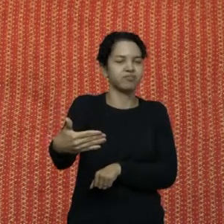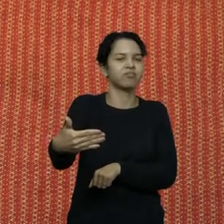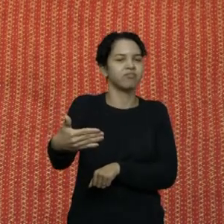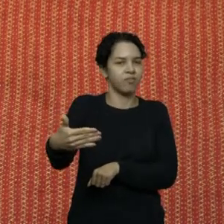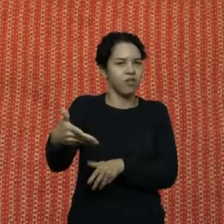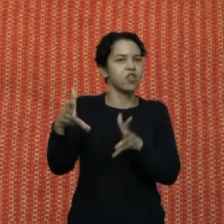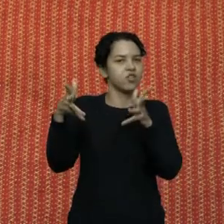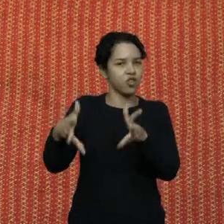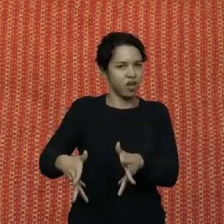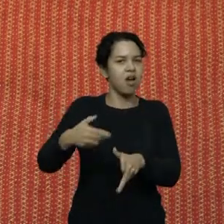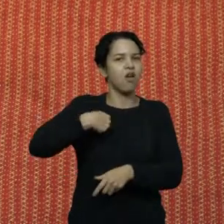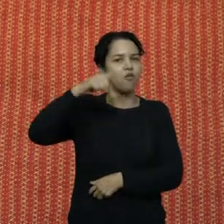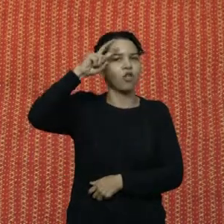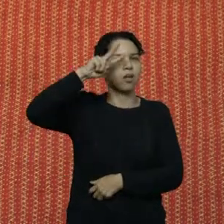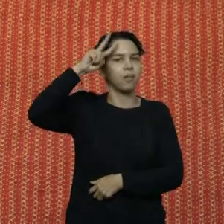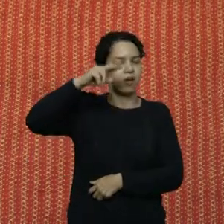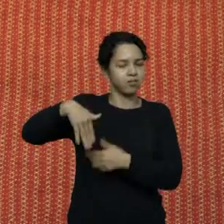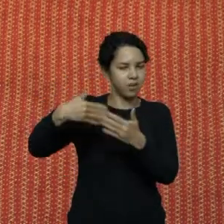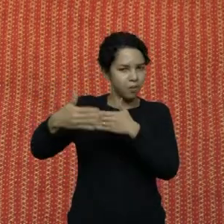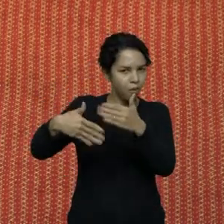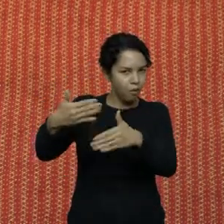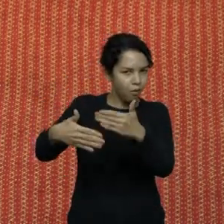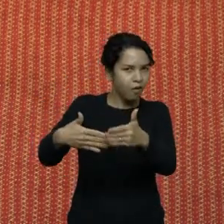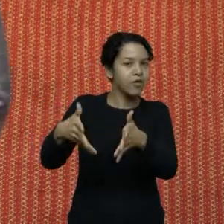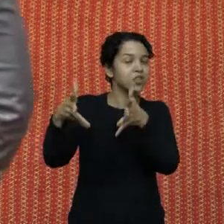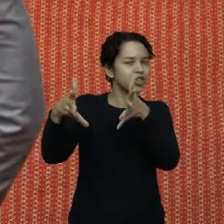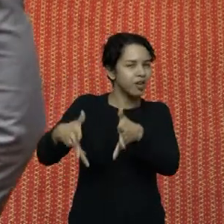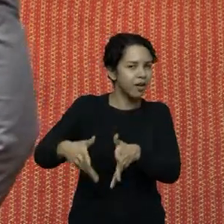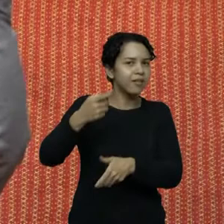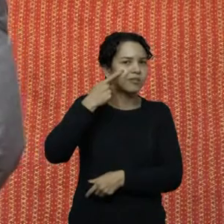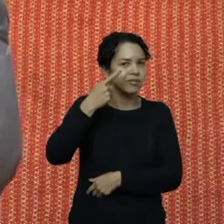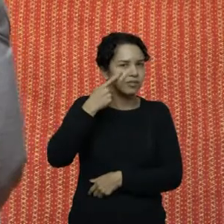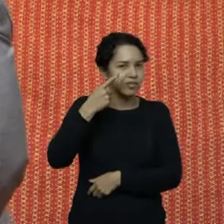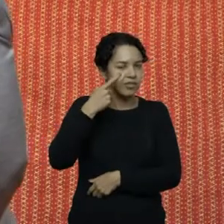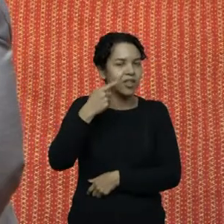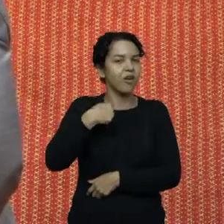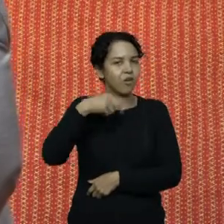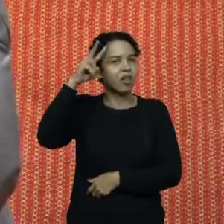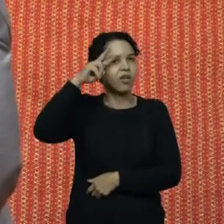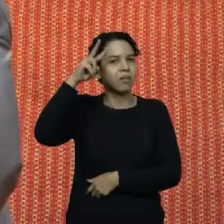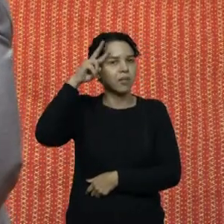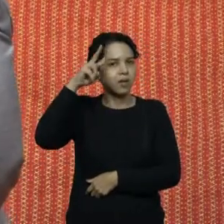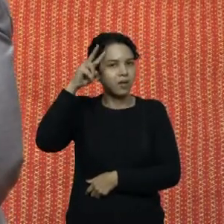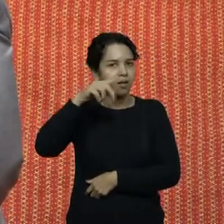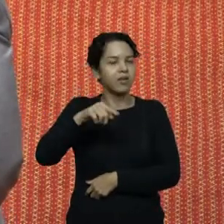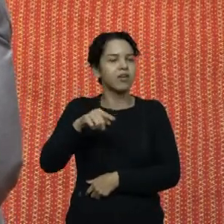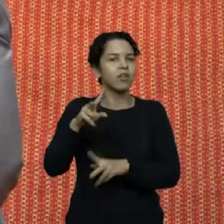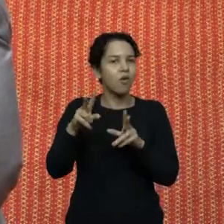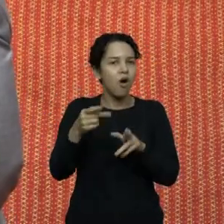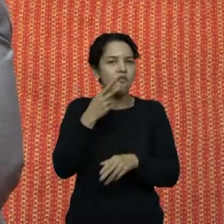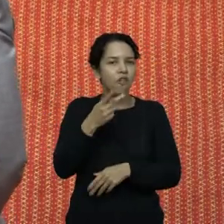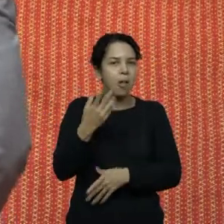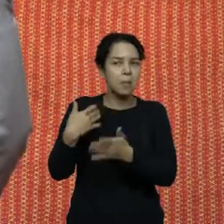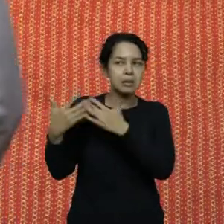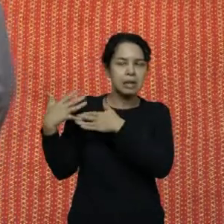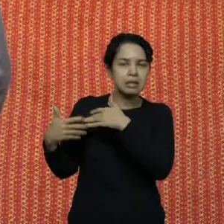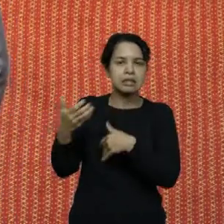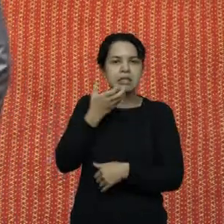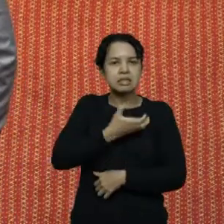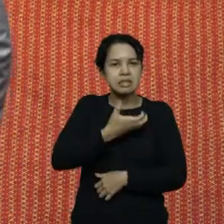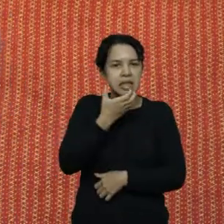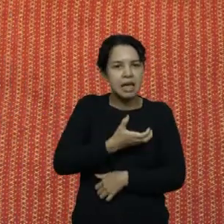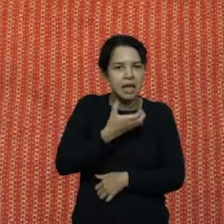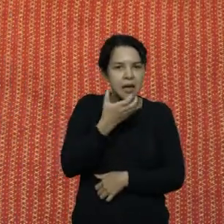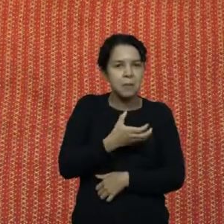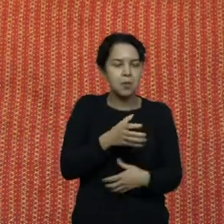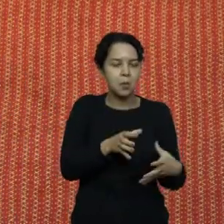desse dia vai vir a conta eu vou lembrar desse dia como a gente falou que ia vir a conta de dezembro do Trem da Alegria e